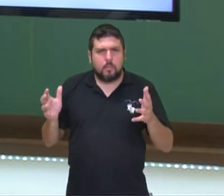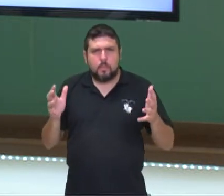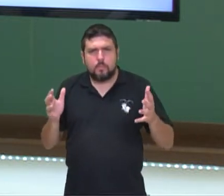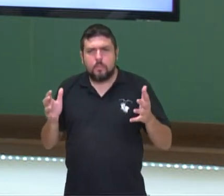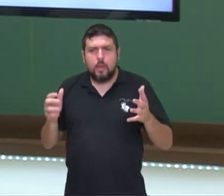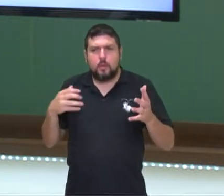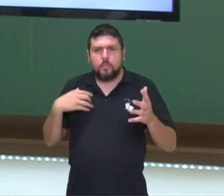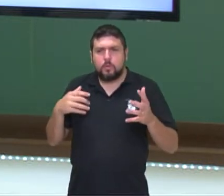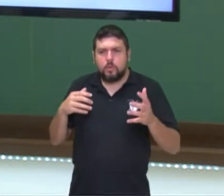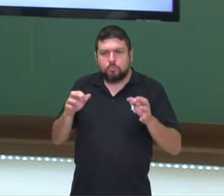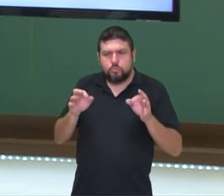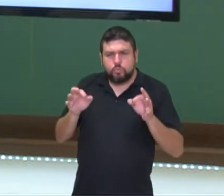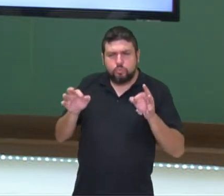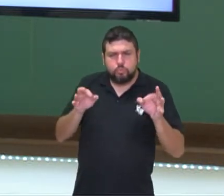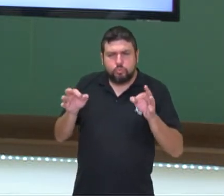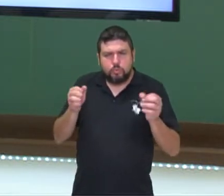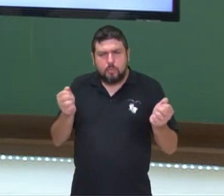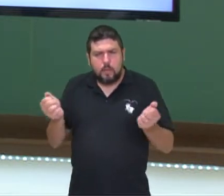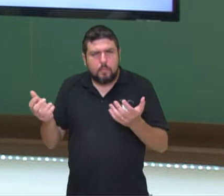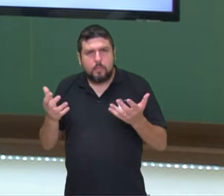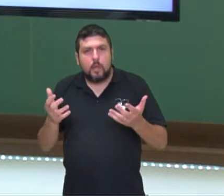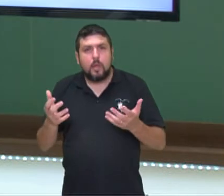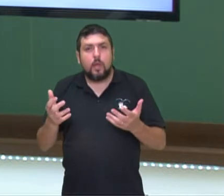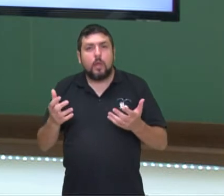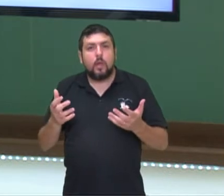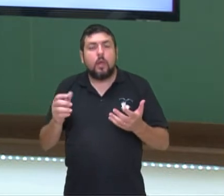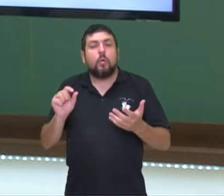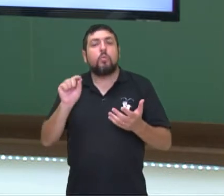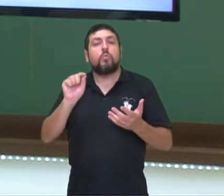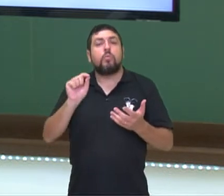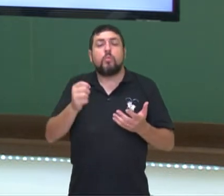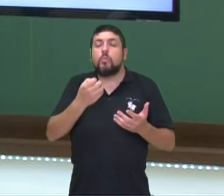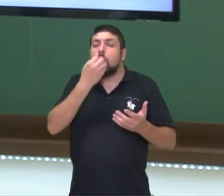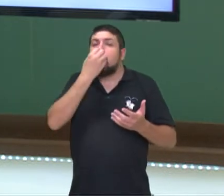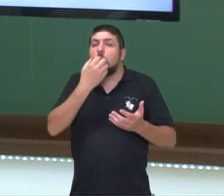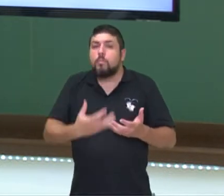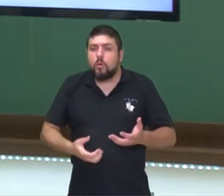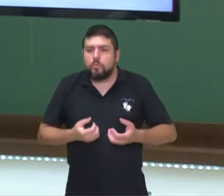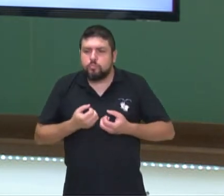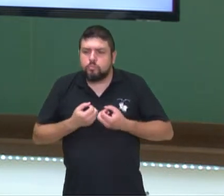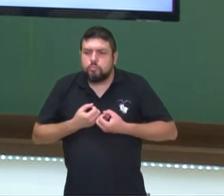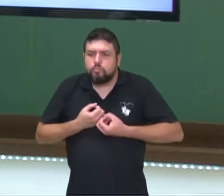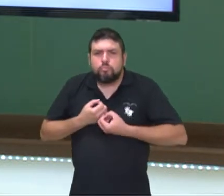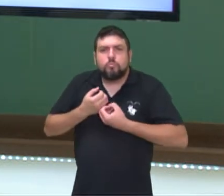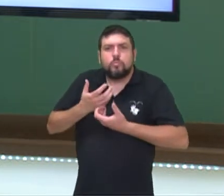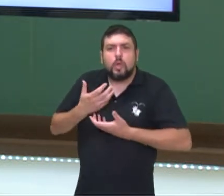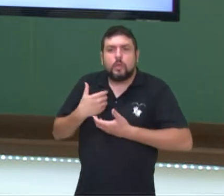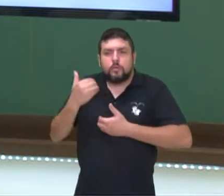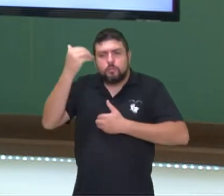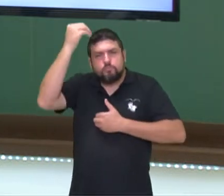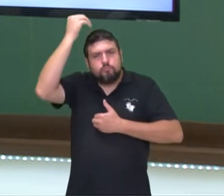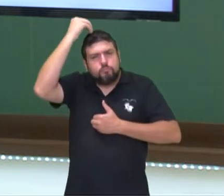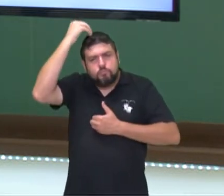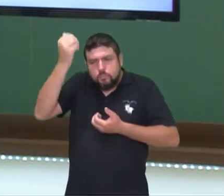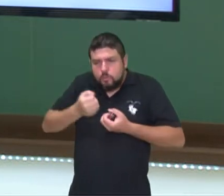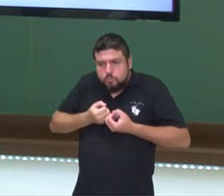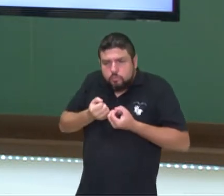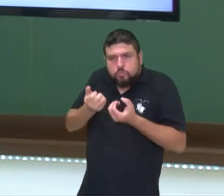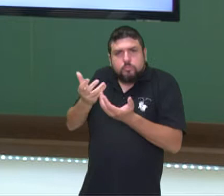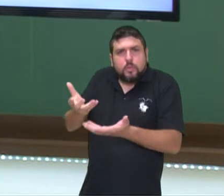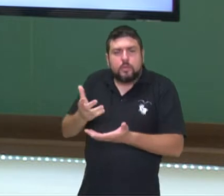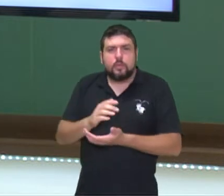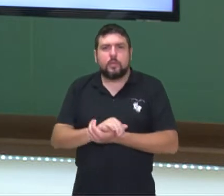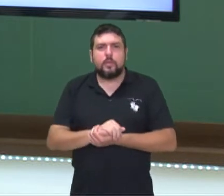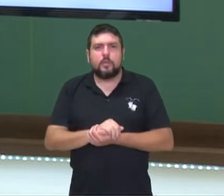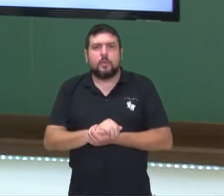intencional e estruturada ajuda você a transmitir melhor para as pessoas a sua maneira de pensar. Como eu